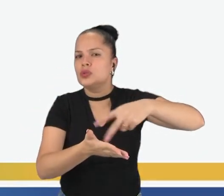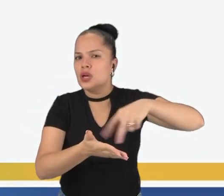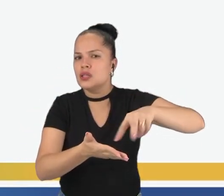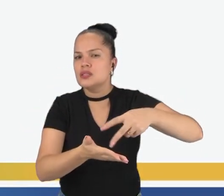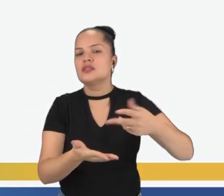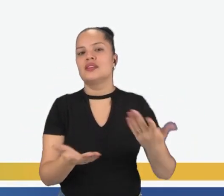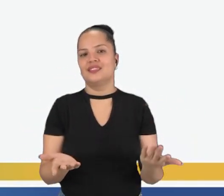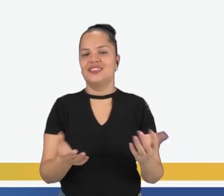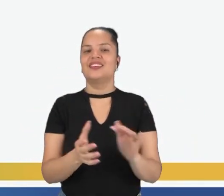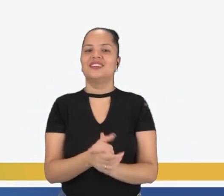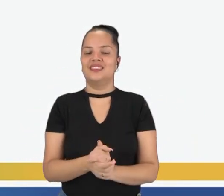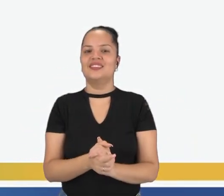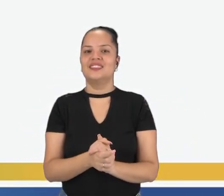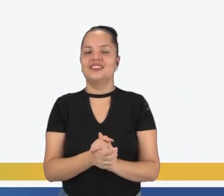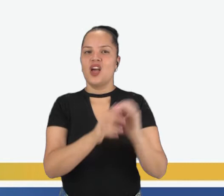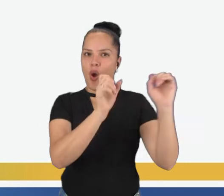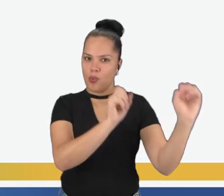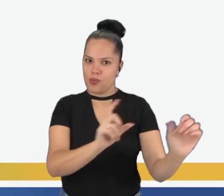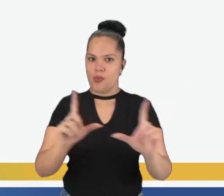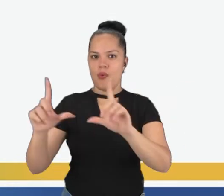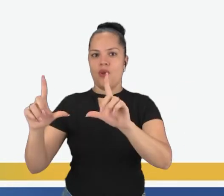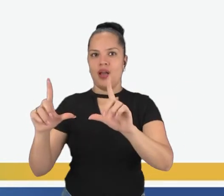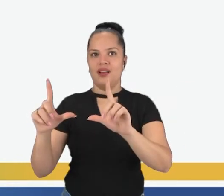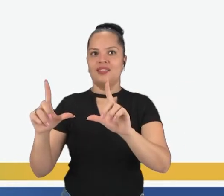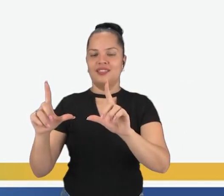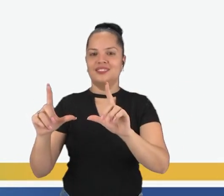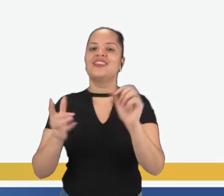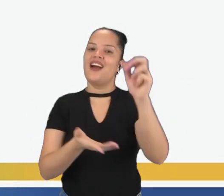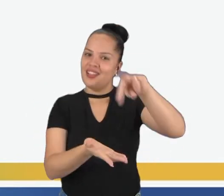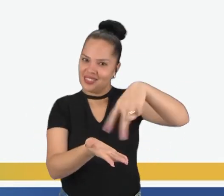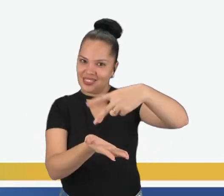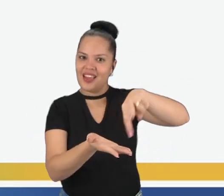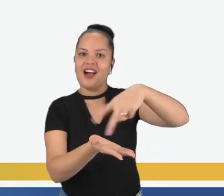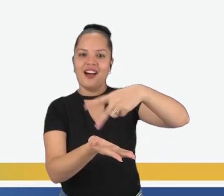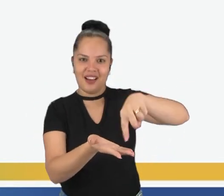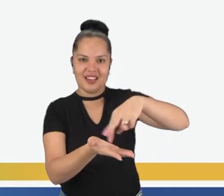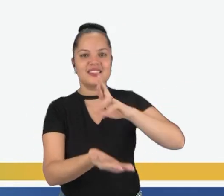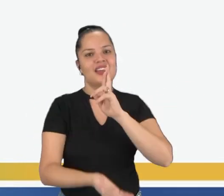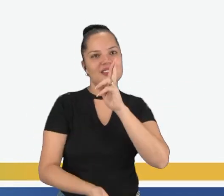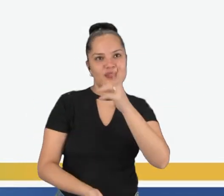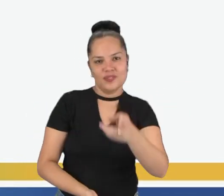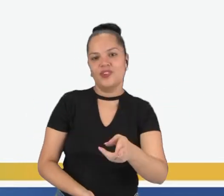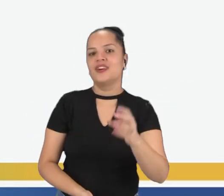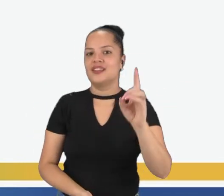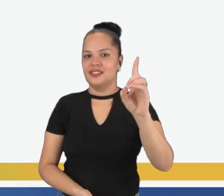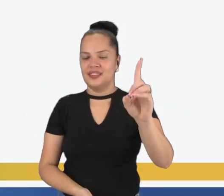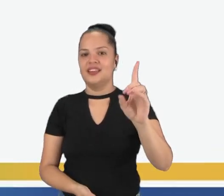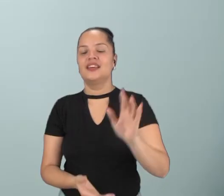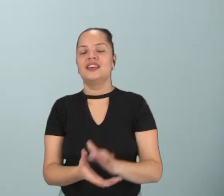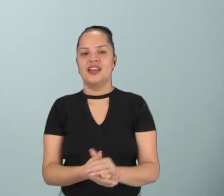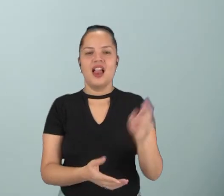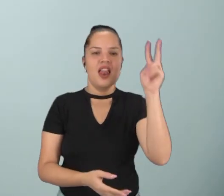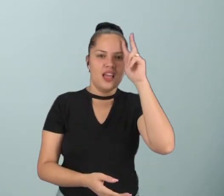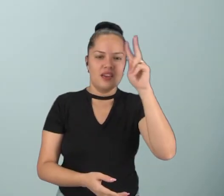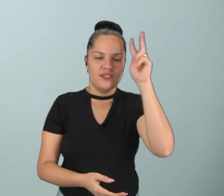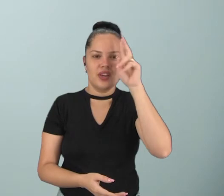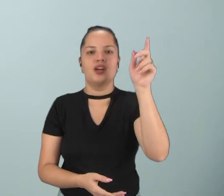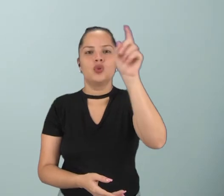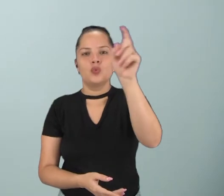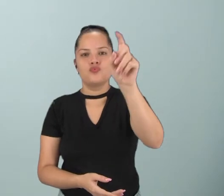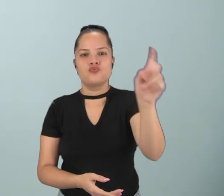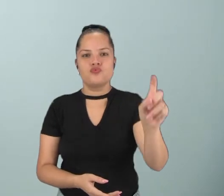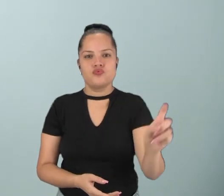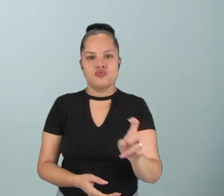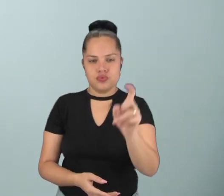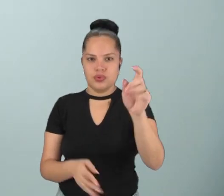culturas, nesse slide aqui, nessa atividade, é a dança, né, gente? Lembrando que no grafite nós temos também e